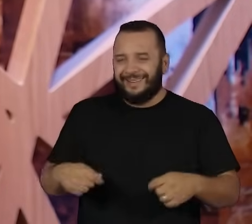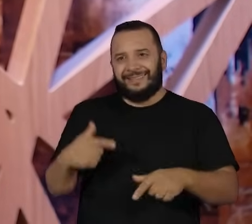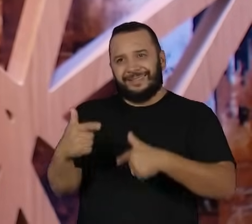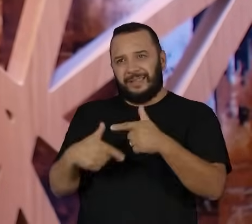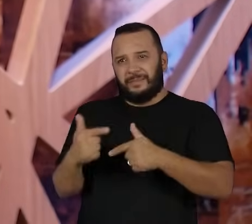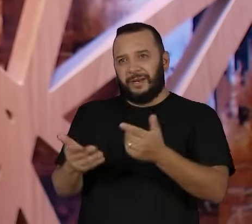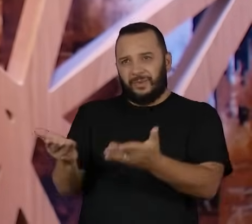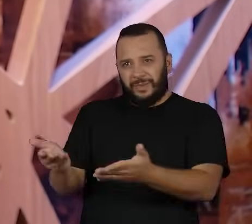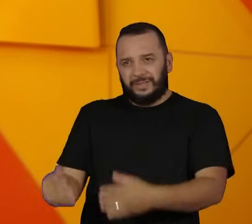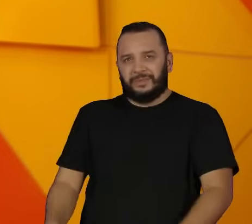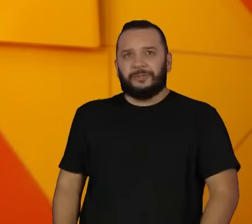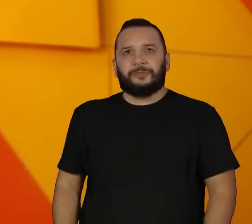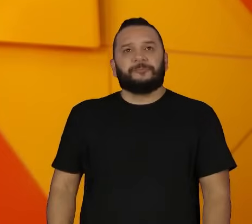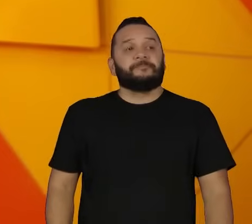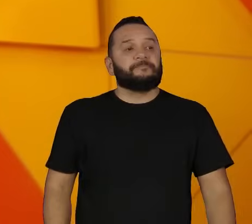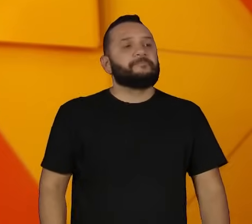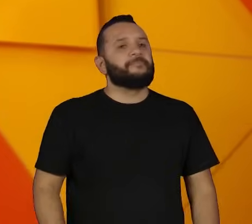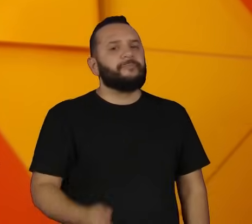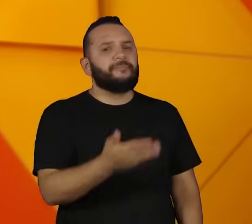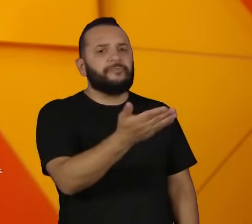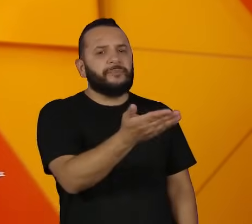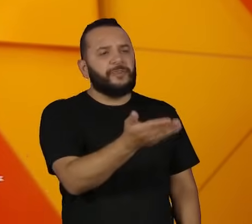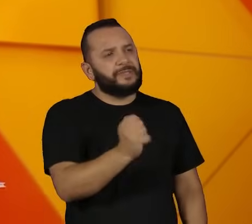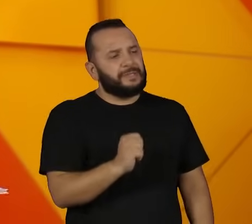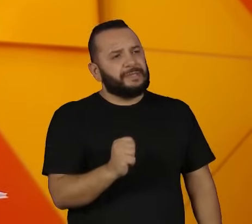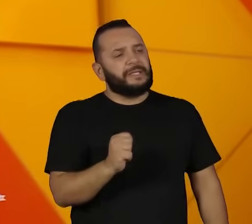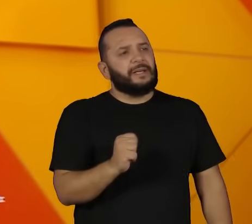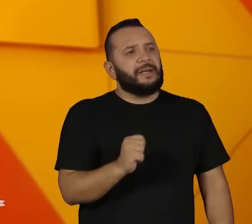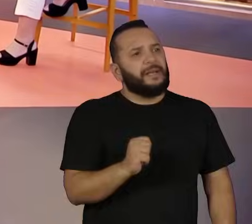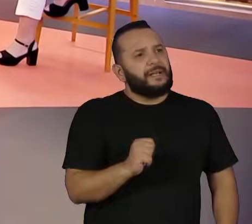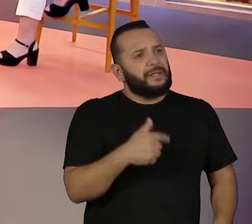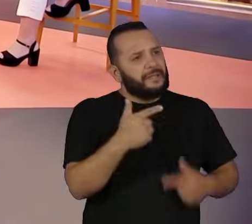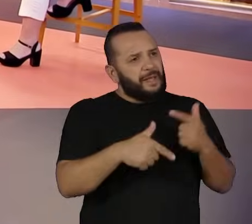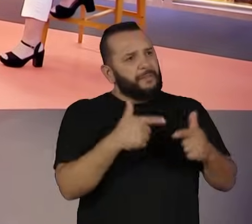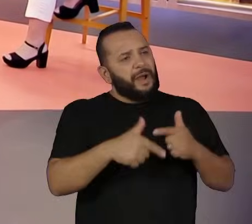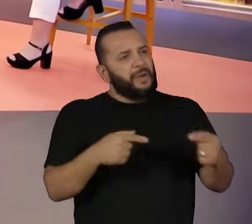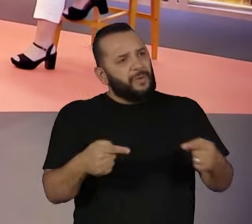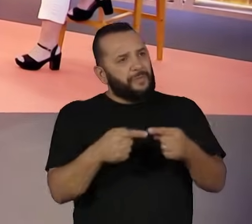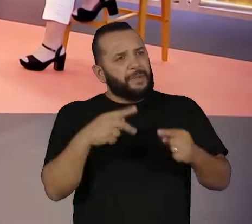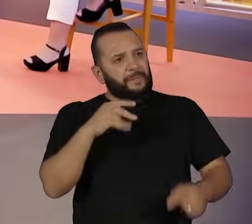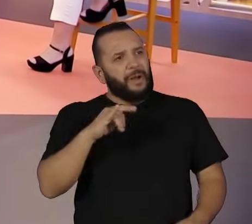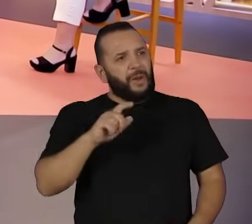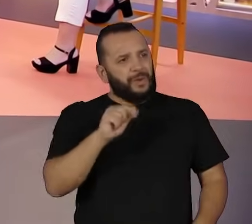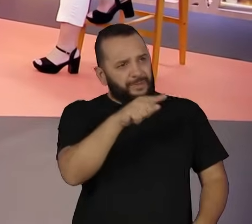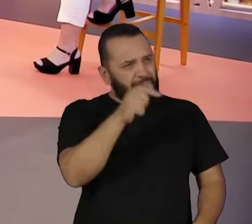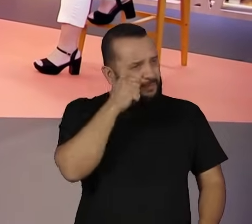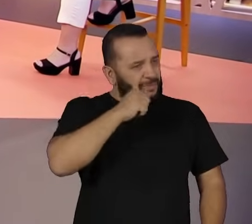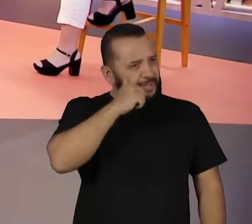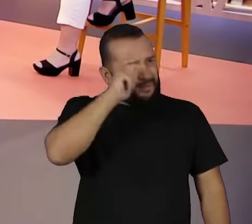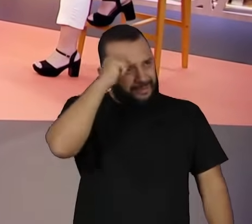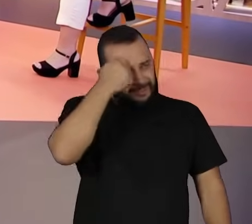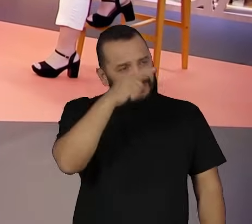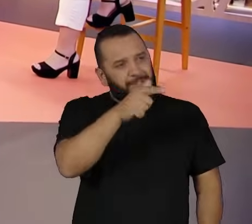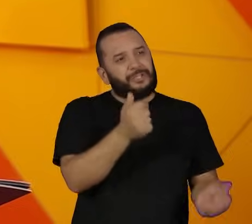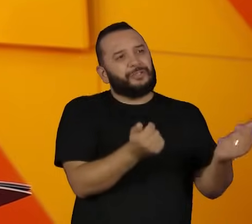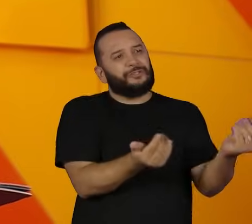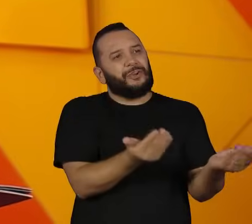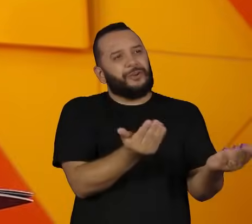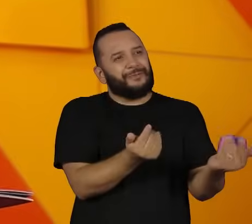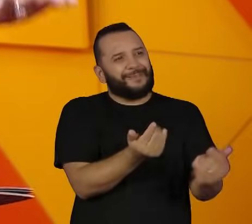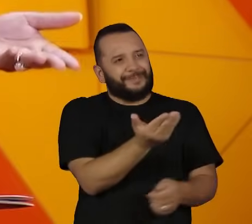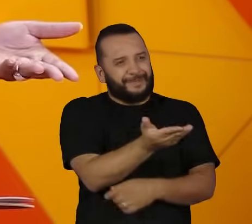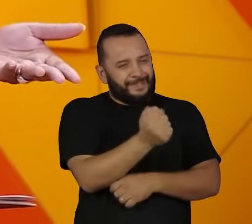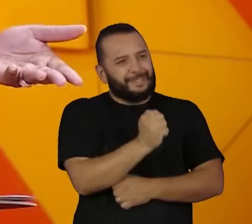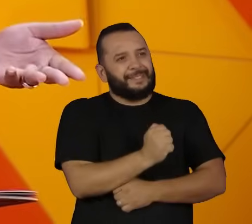que é com possível, isso. Né? E, Marraia, o seu trabalho também dialoga muito com o da Paula, Sim, porque você é uma mulher negra, você é uma jovem,